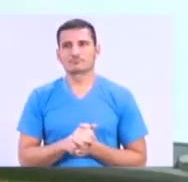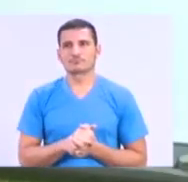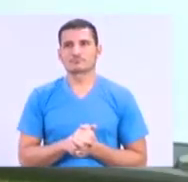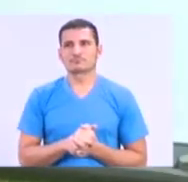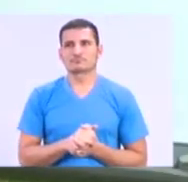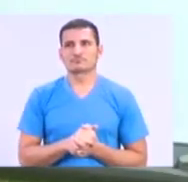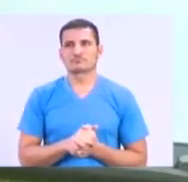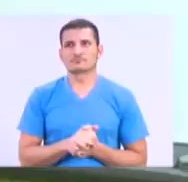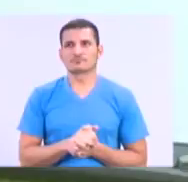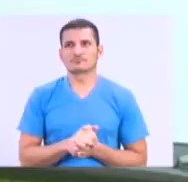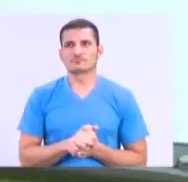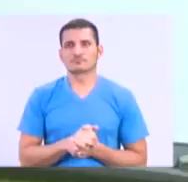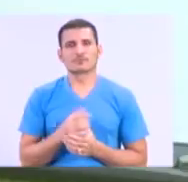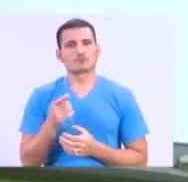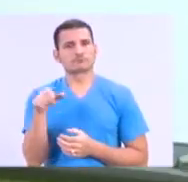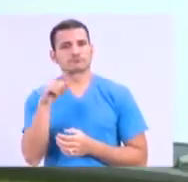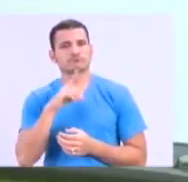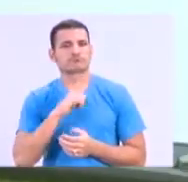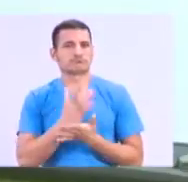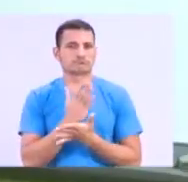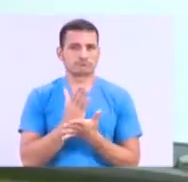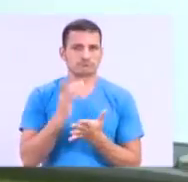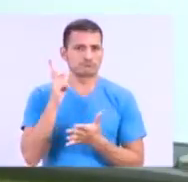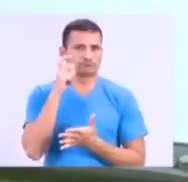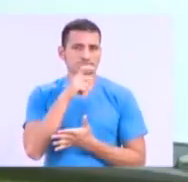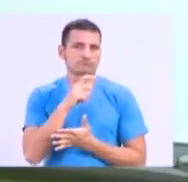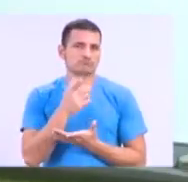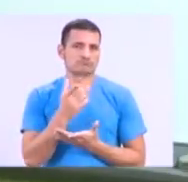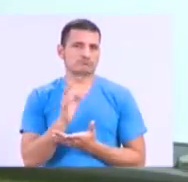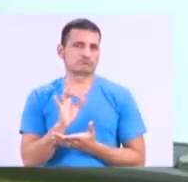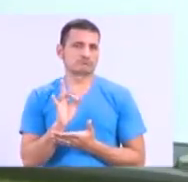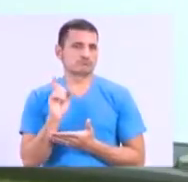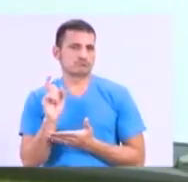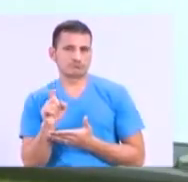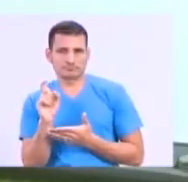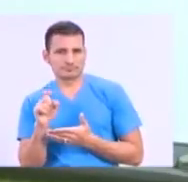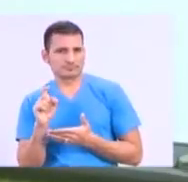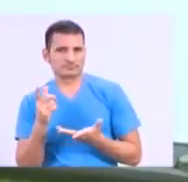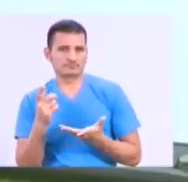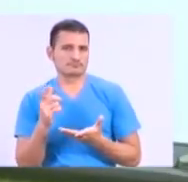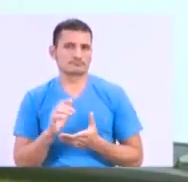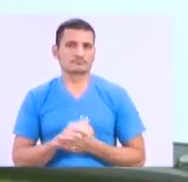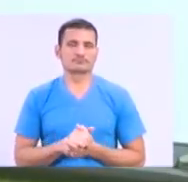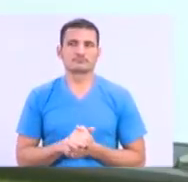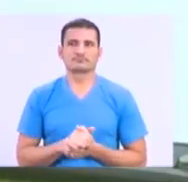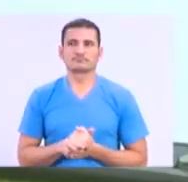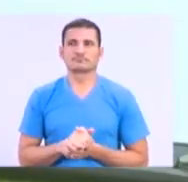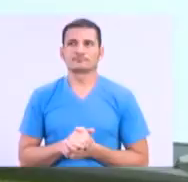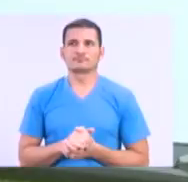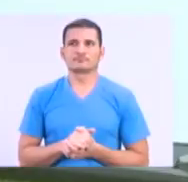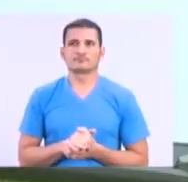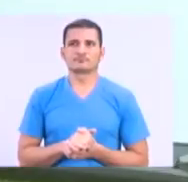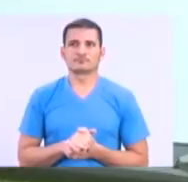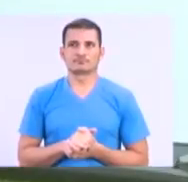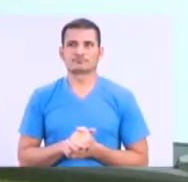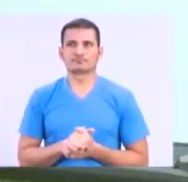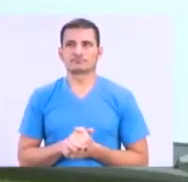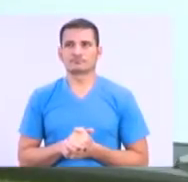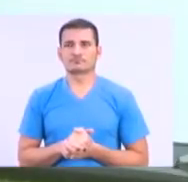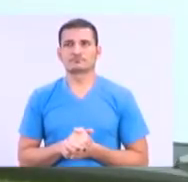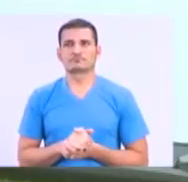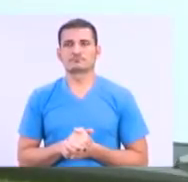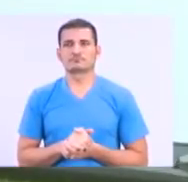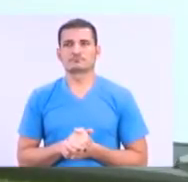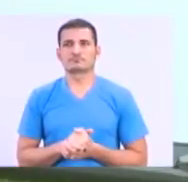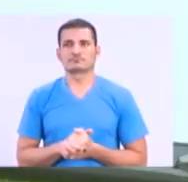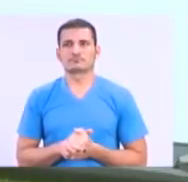dificilmente você vai ter alguma dificuldade que não seja clicar nos botões lá de próximo, né? Quando o software